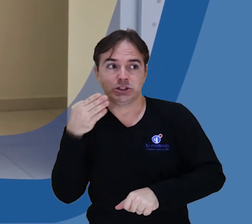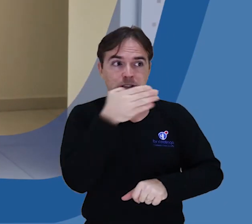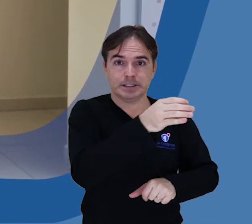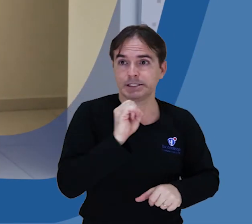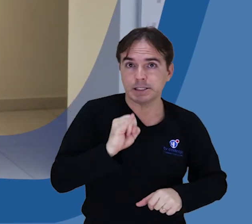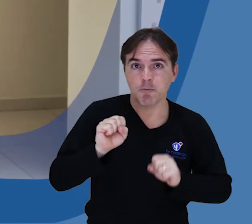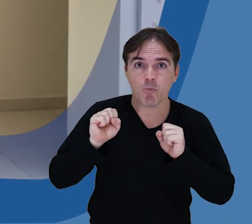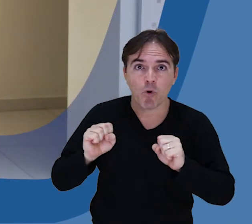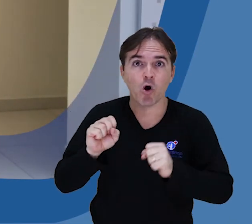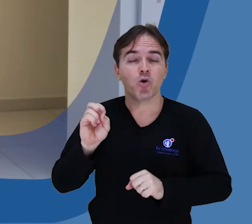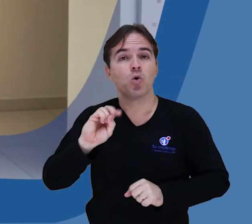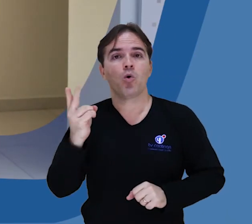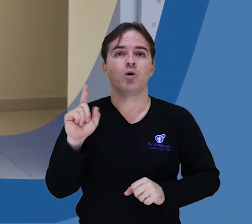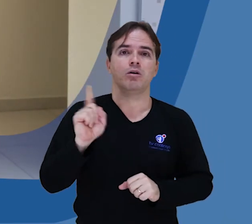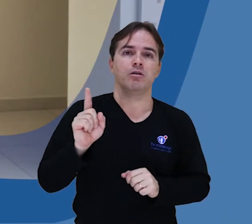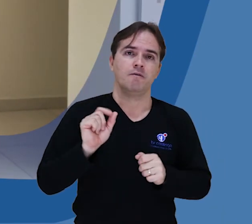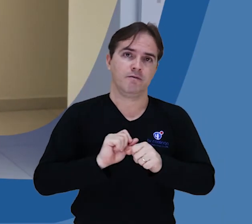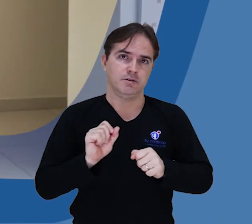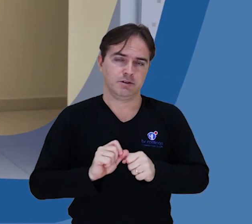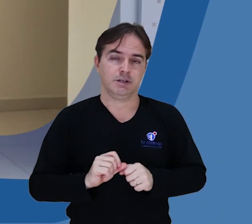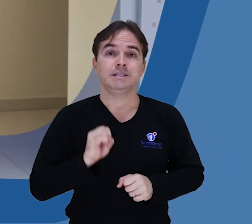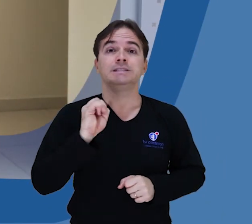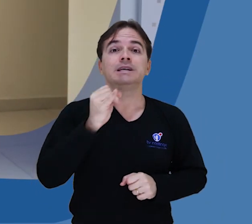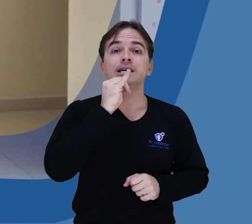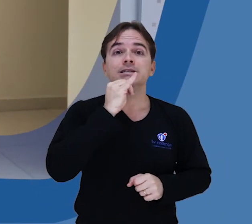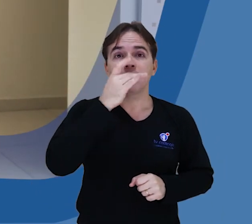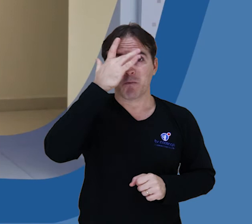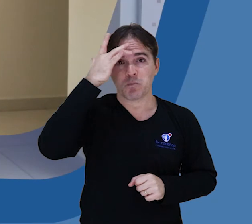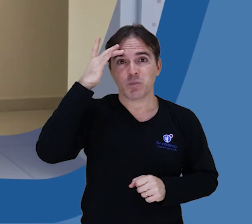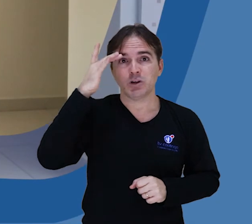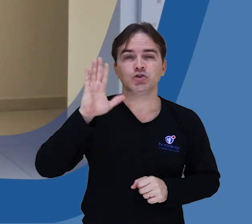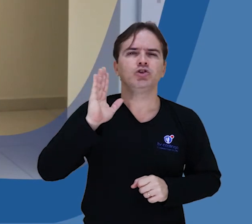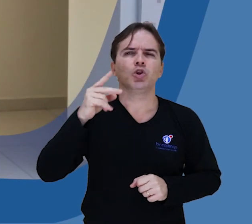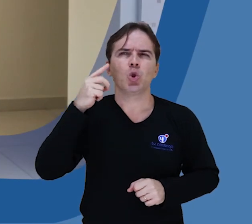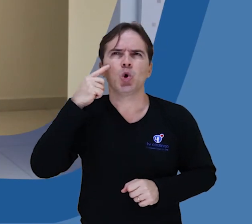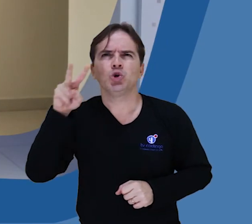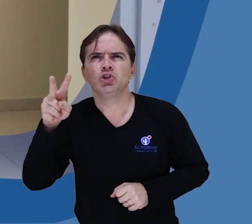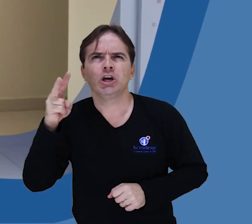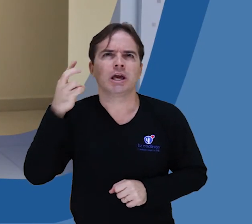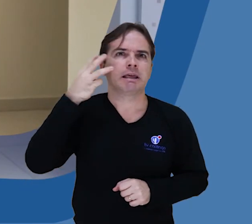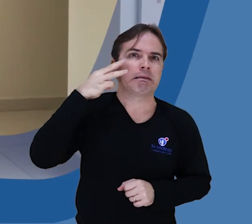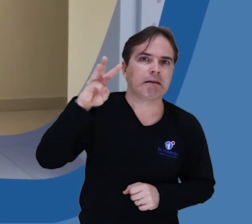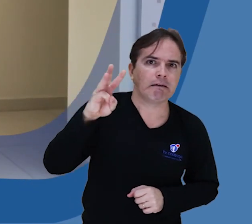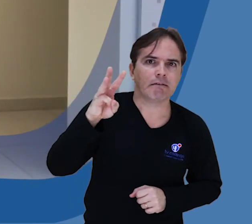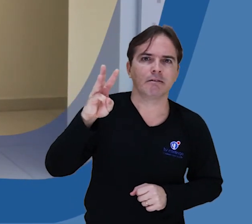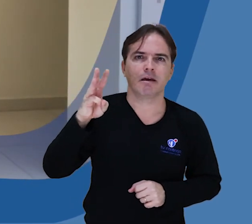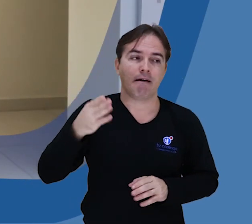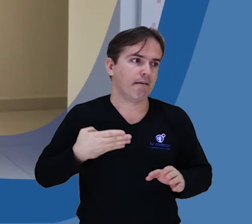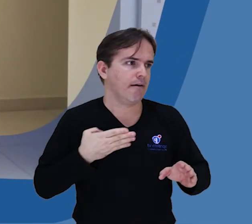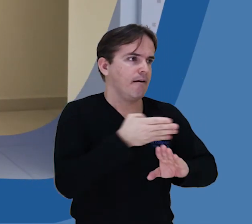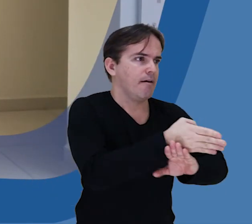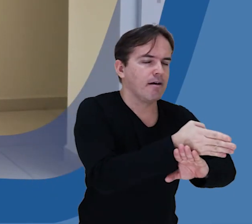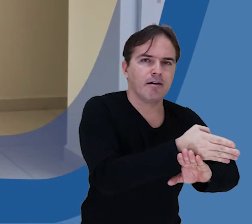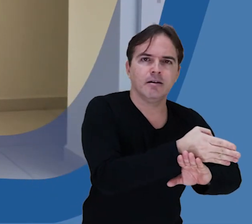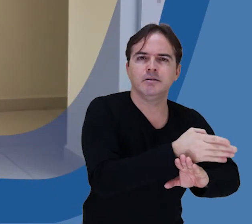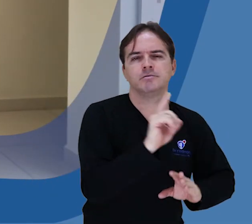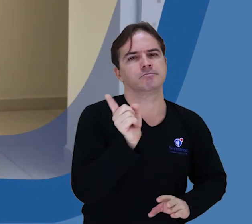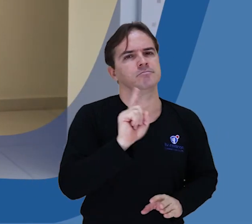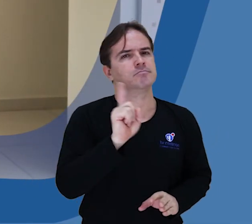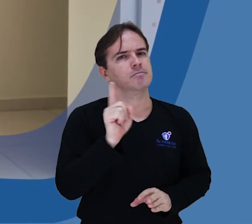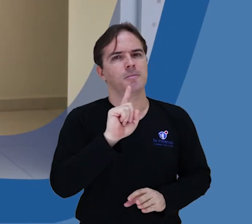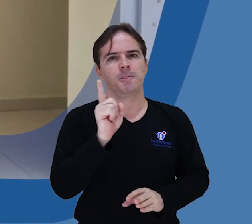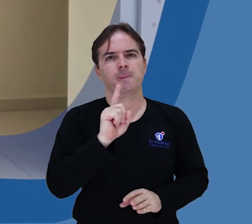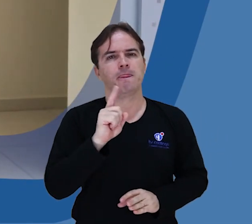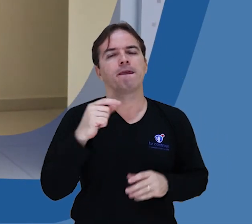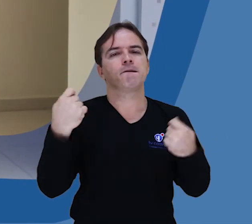ok? Então, se o paciente chegar com 2 dias, 3 dias de sintomas, esse teste não vai servir para ele. Ele tem que ser